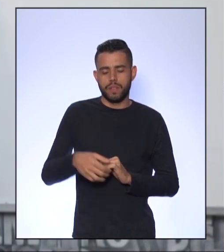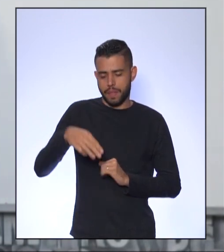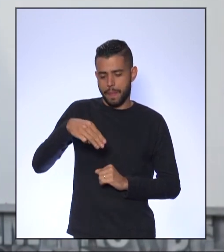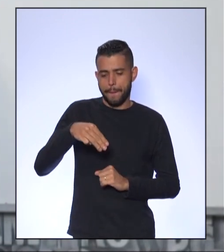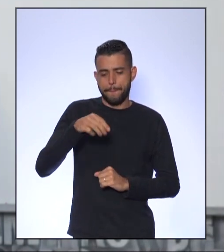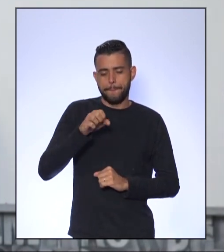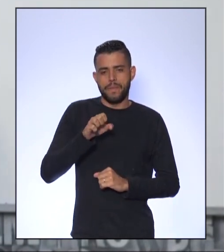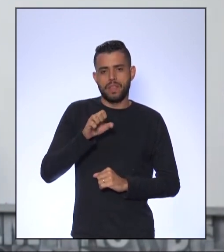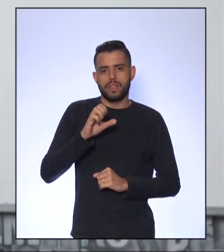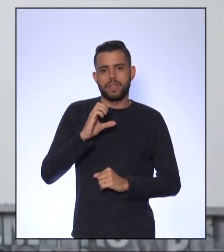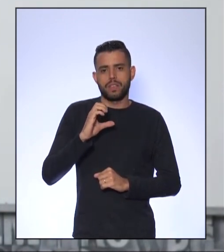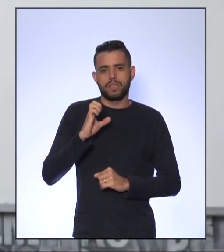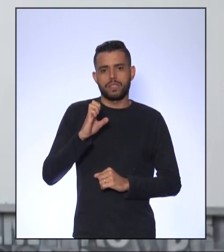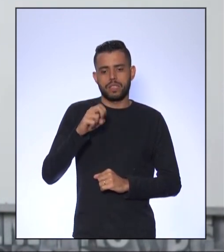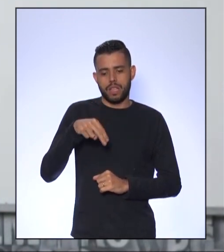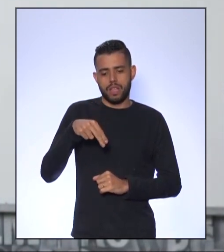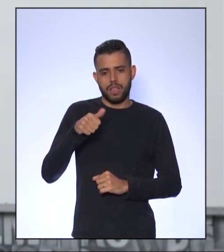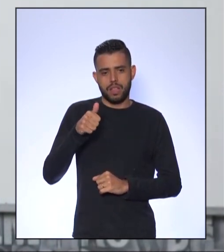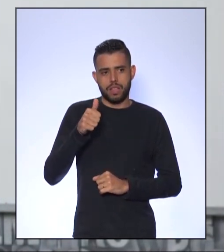mecenas.